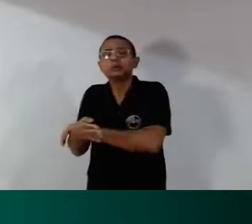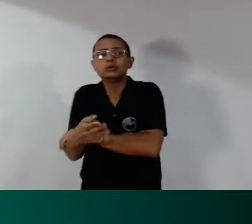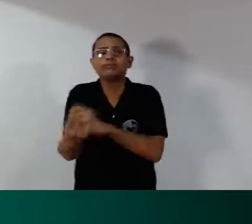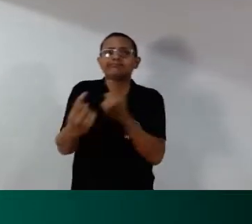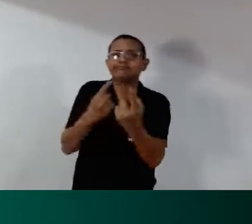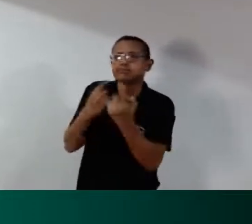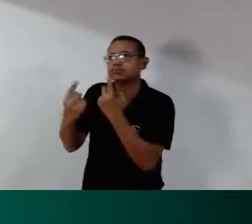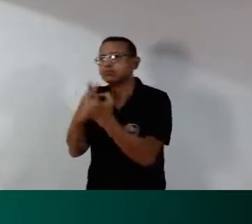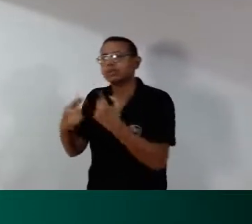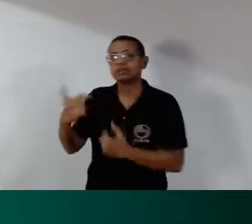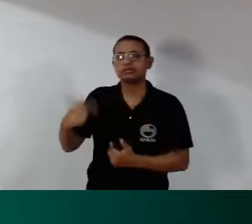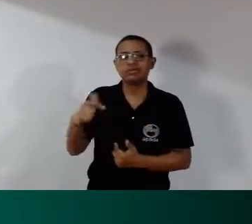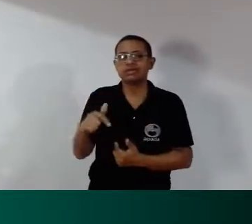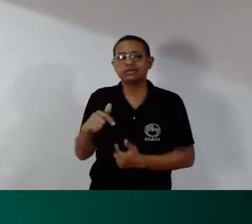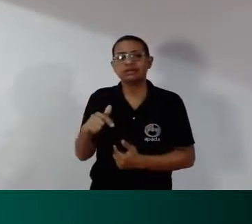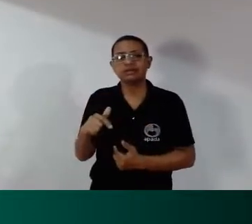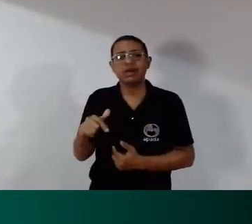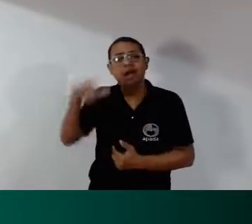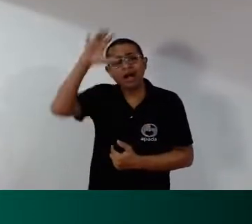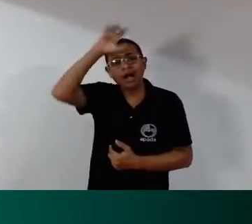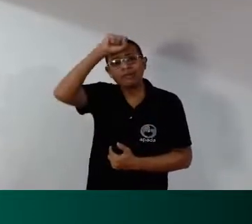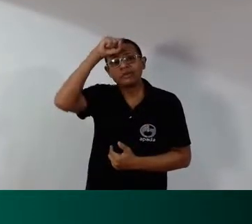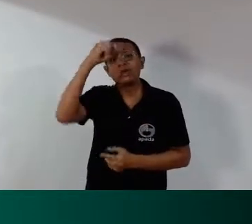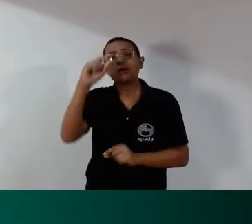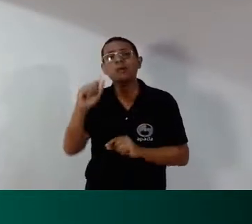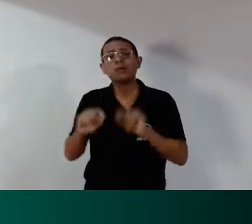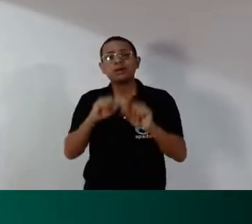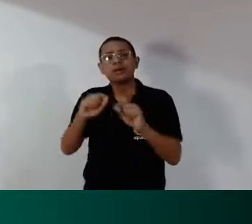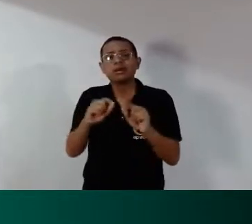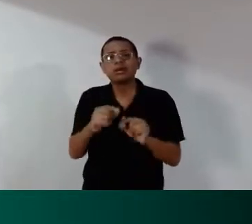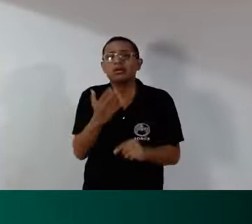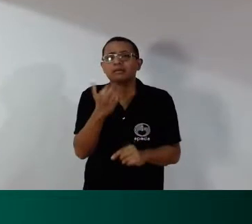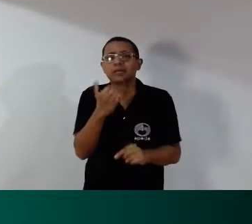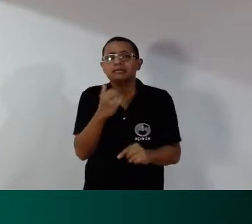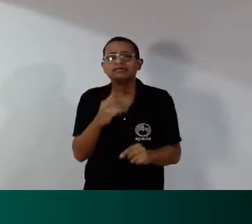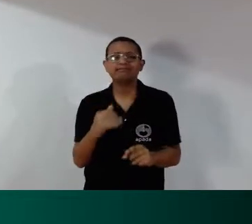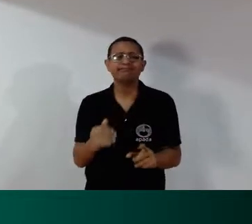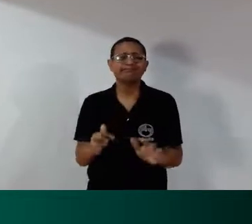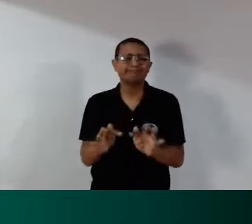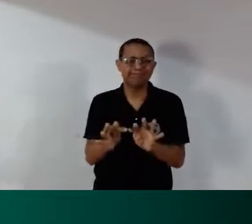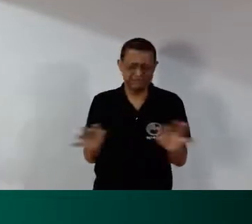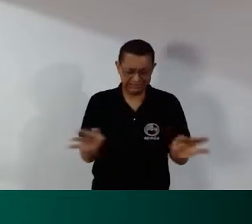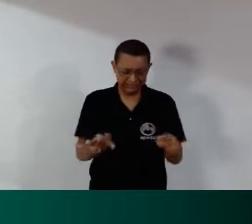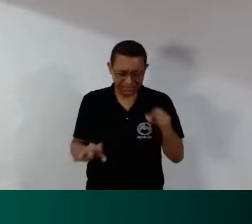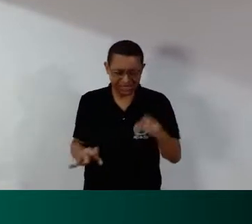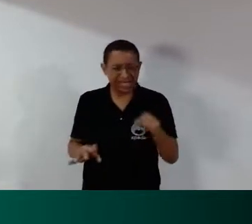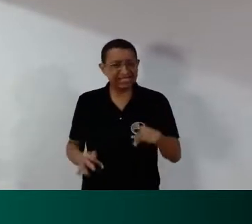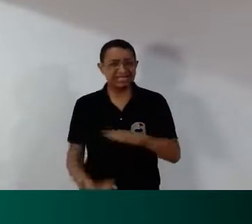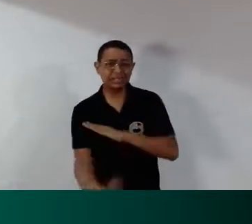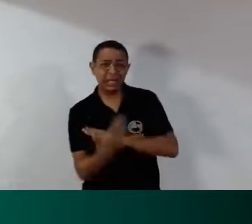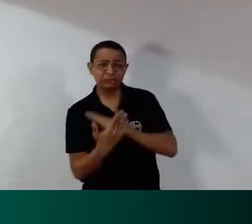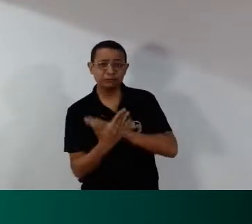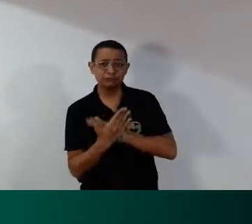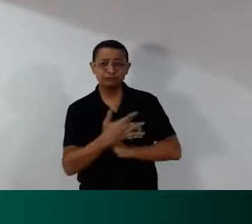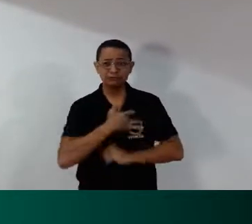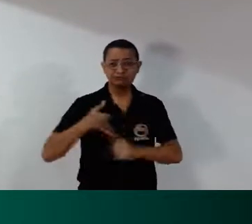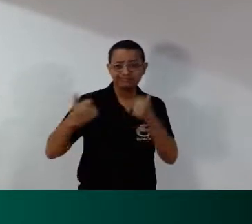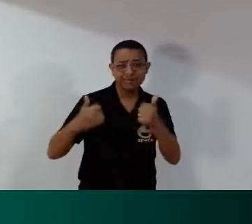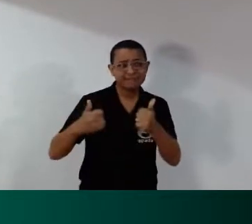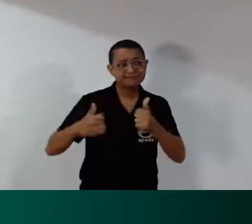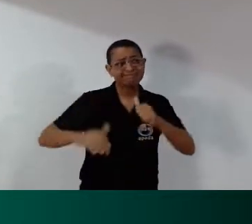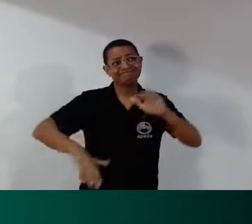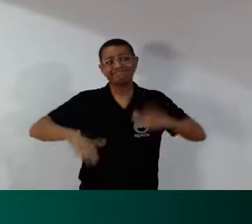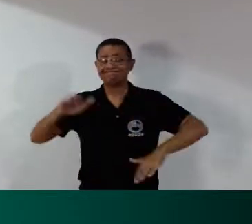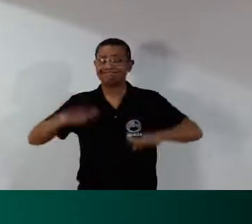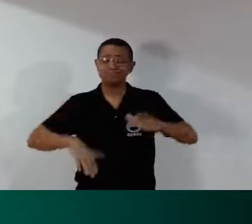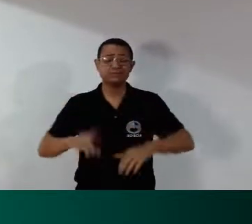inclusive aprendeu a comer assim e os nossos Prazeres alimente sozinho mais mal a gente do que bem e